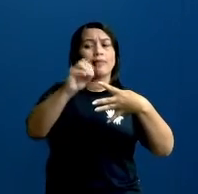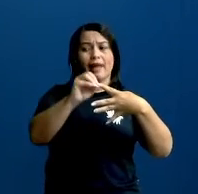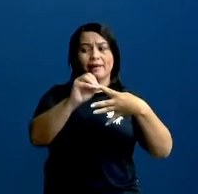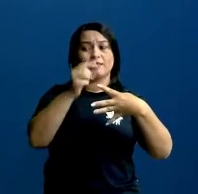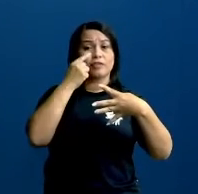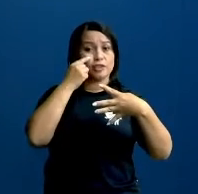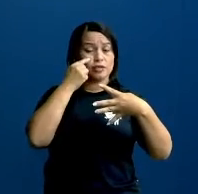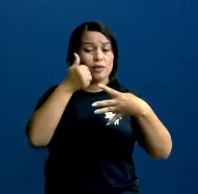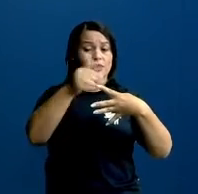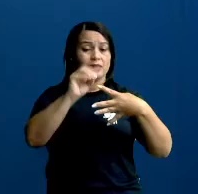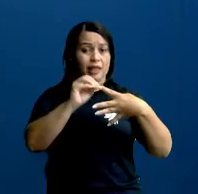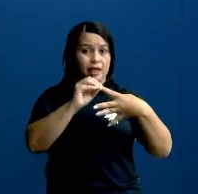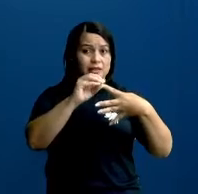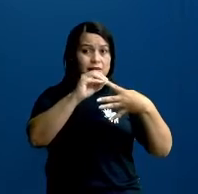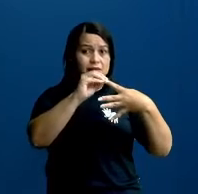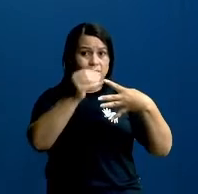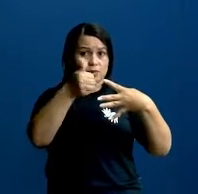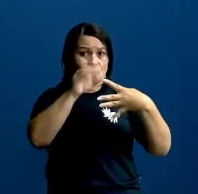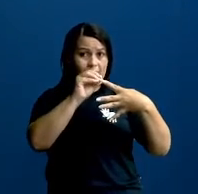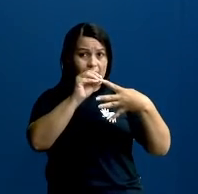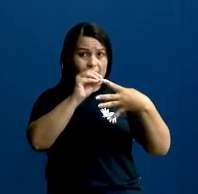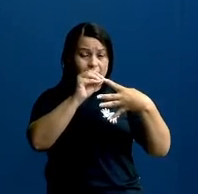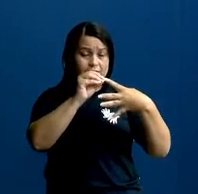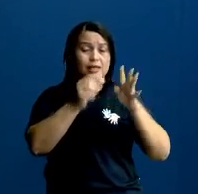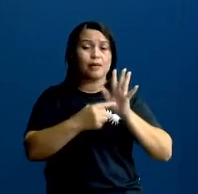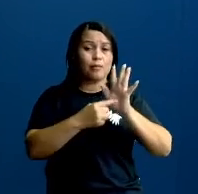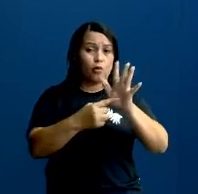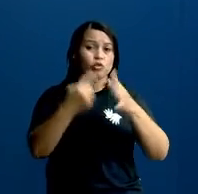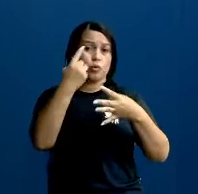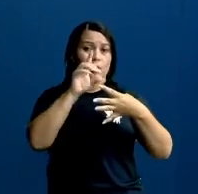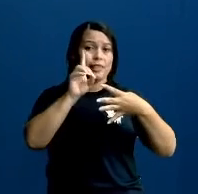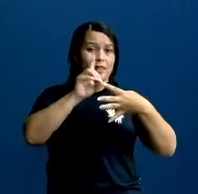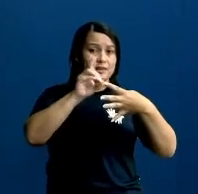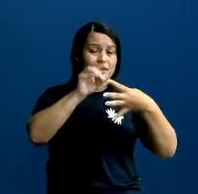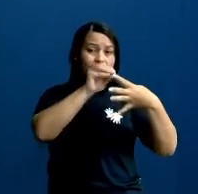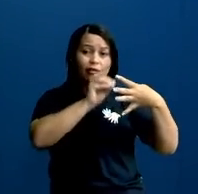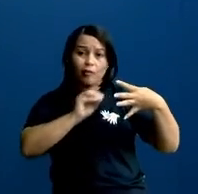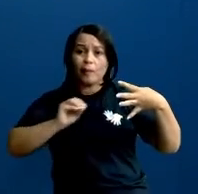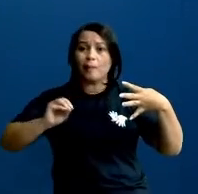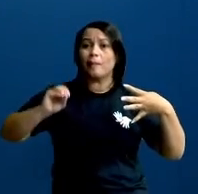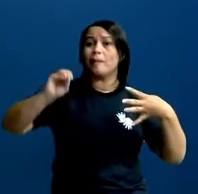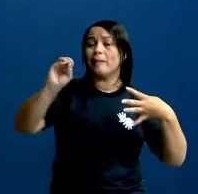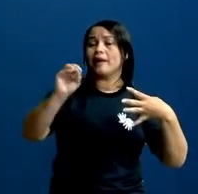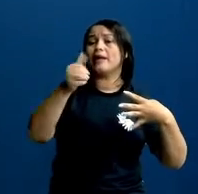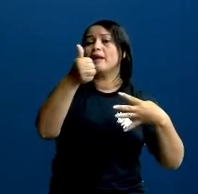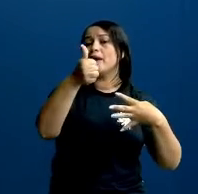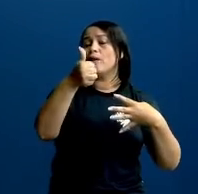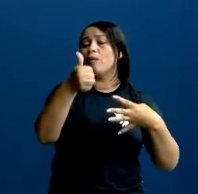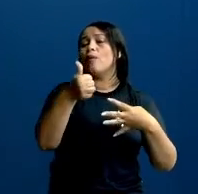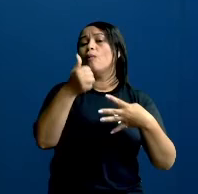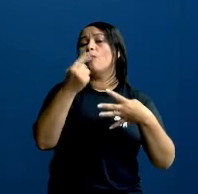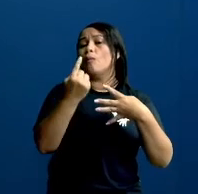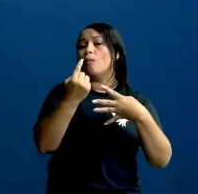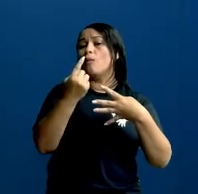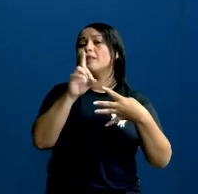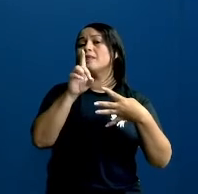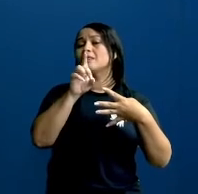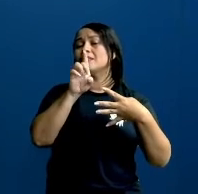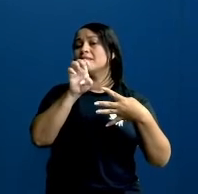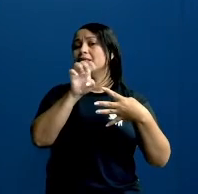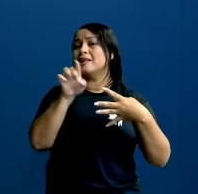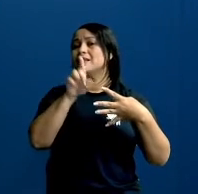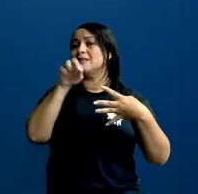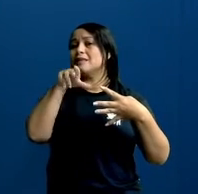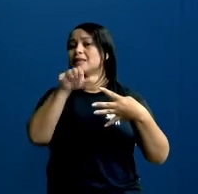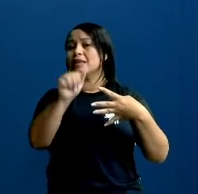fazer. Vou pegar aqui esse 10, que representa uma dezena, tá? Que é uma dezena igual a 10 unidades, e